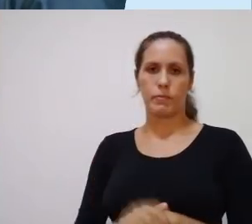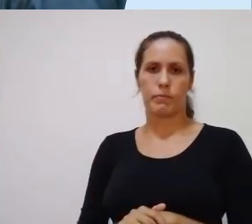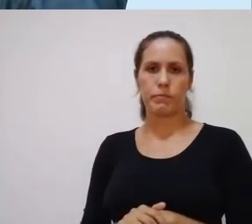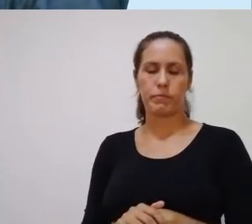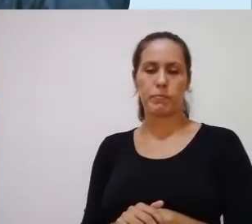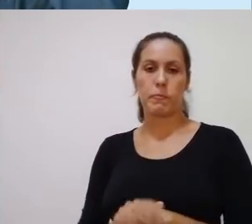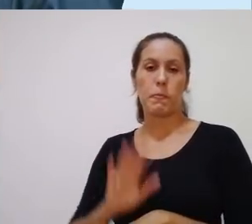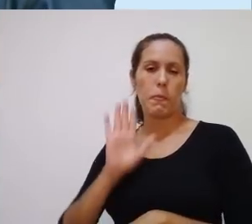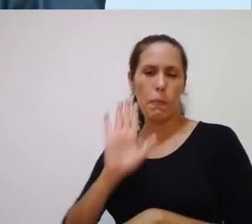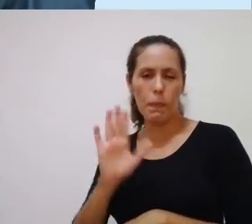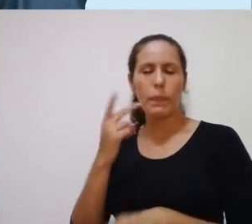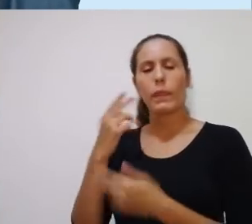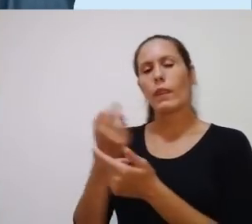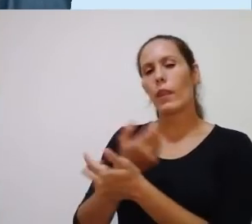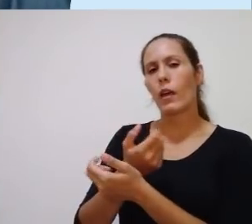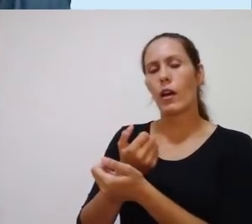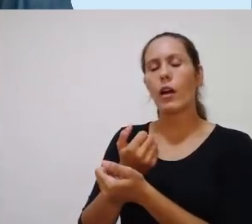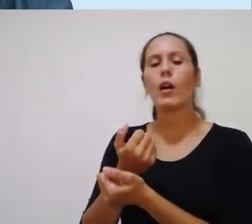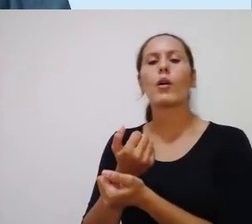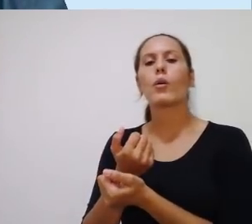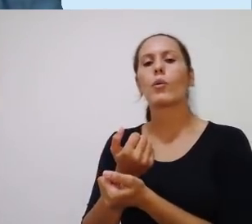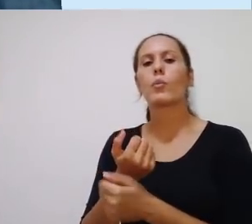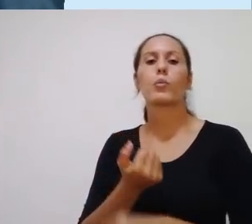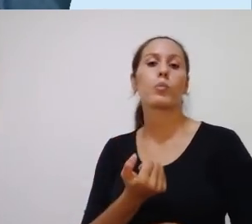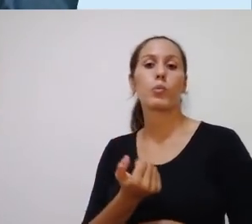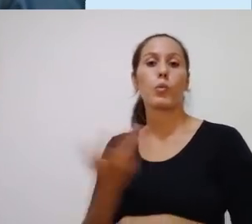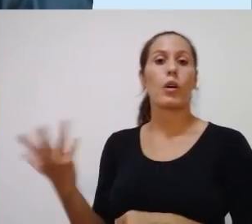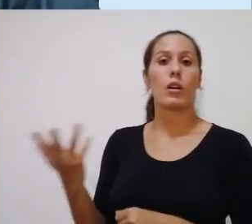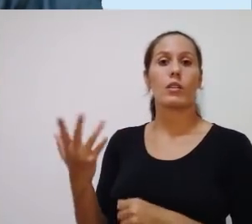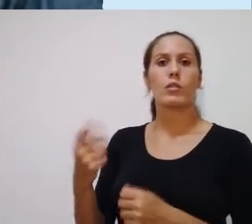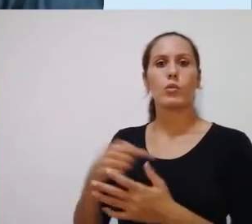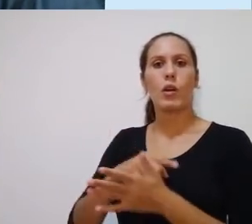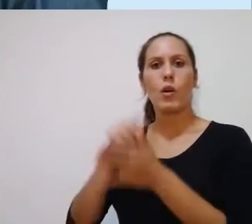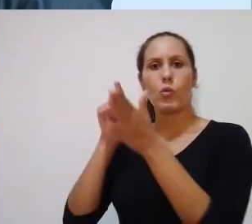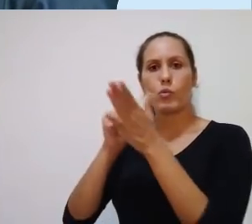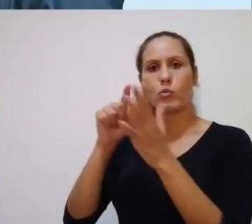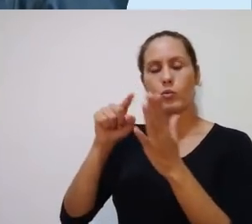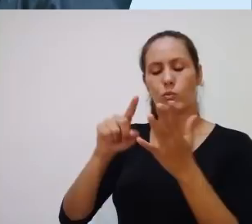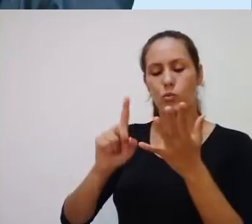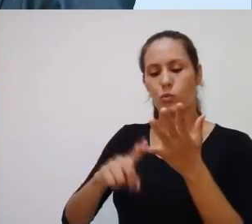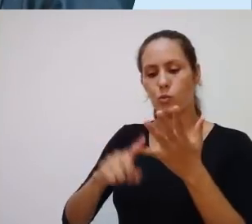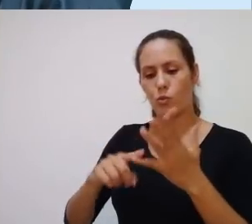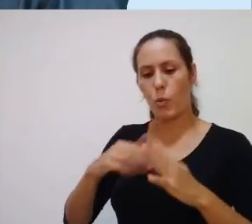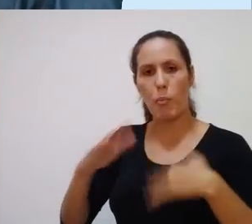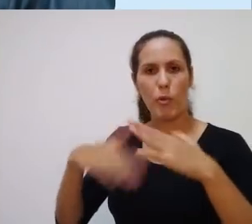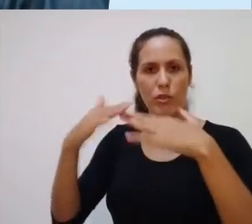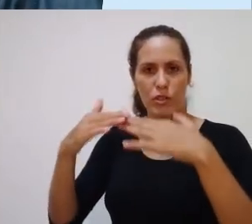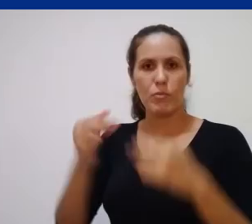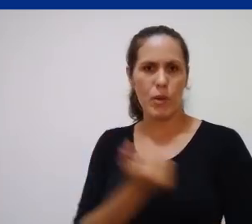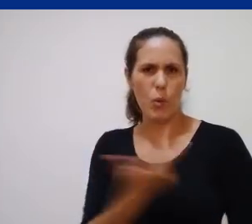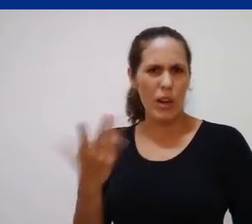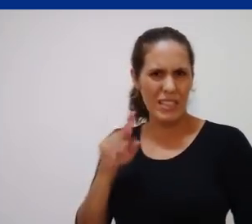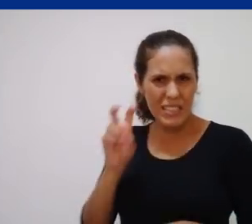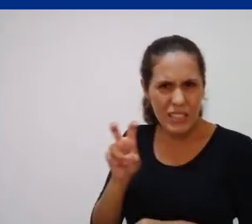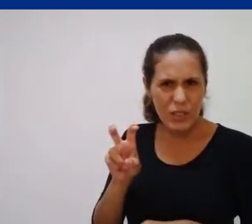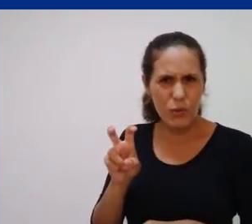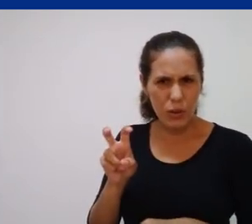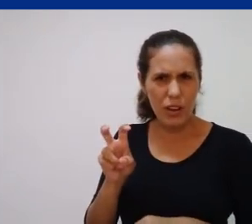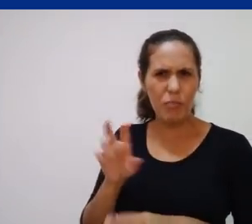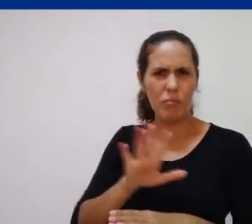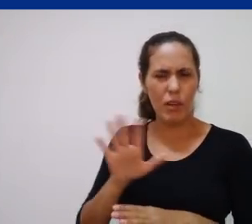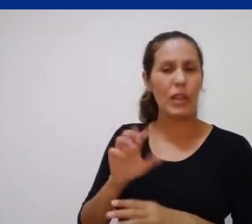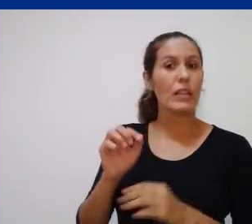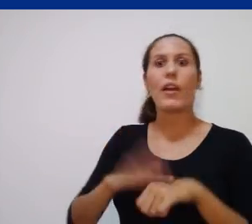procedimentos, a gente enumerou aqui 5 tipos de pesquisas. Existem outros tipos, mas a gente vai se deparar aqui só com esses 5 tipos. O primeiro